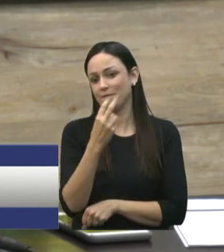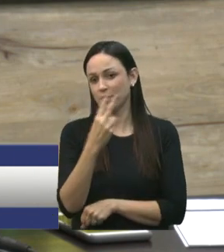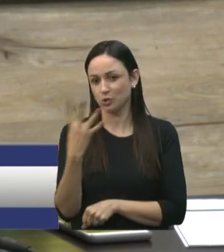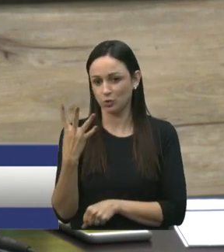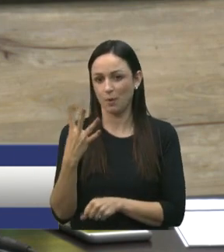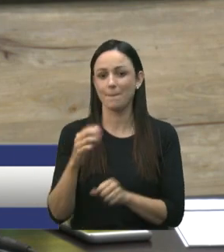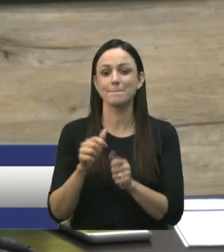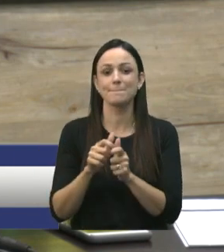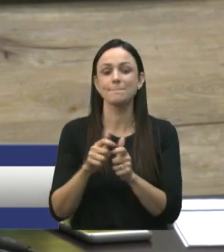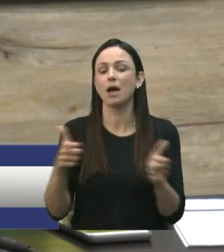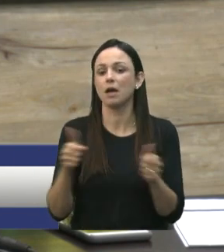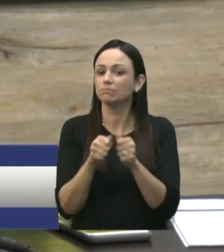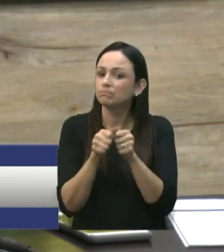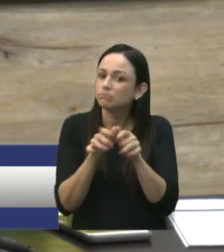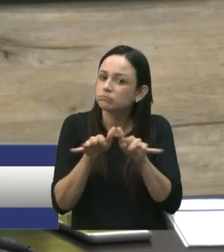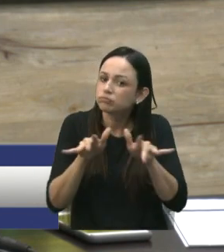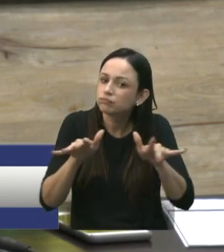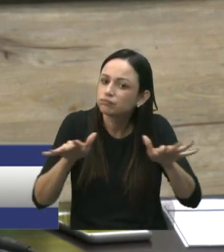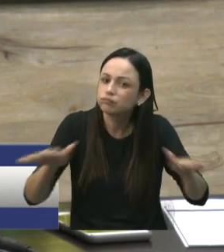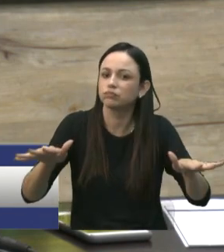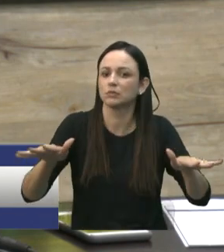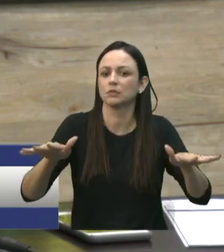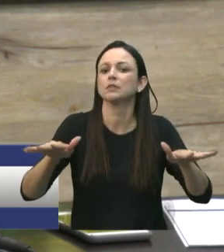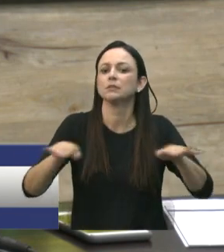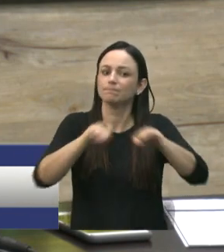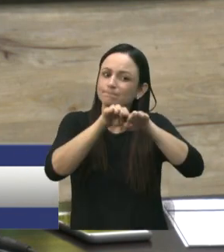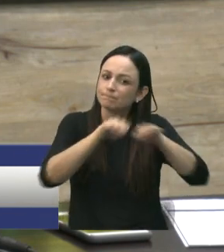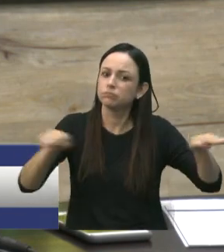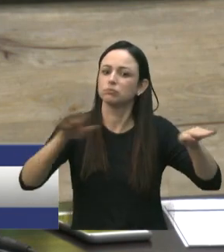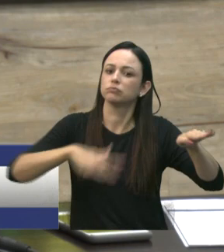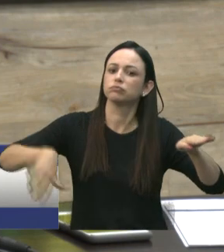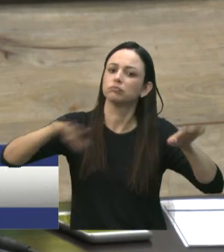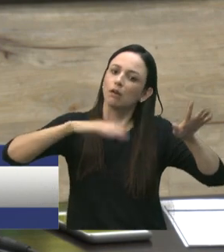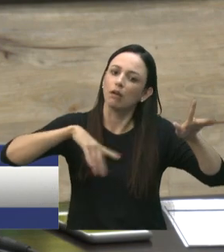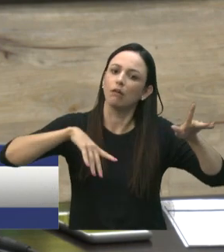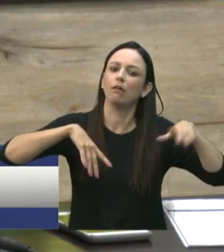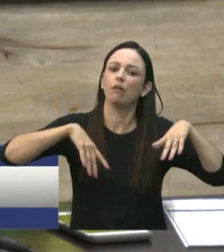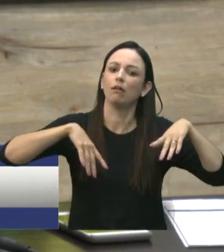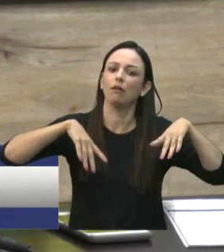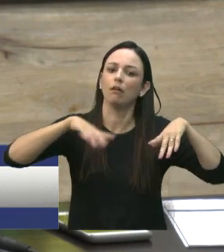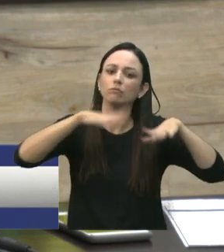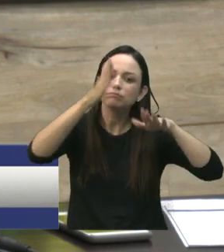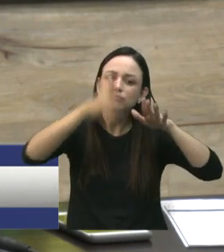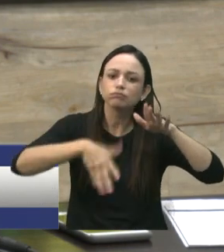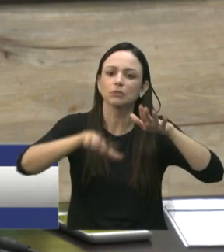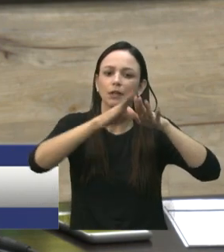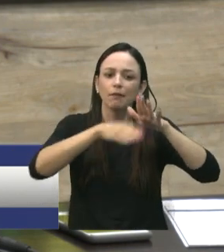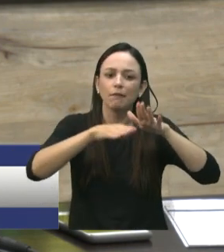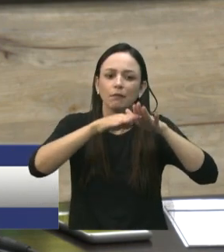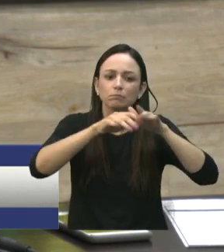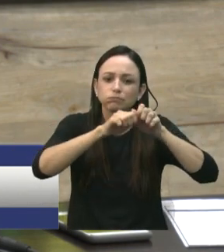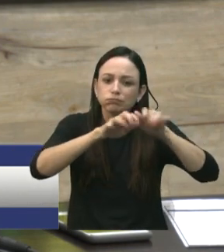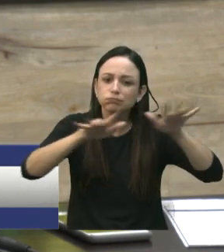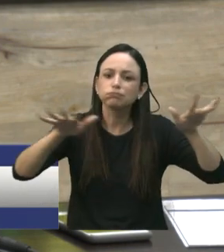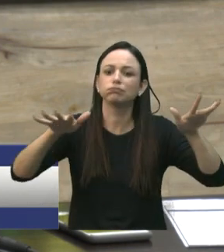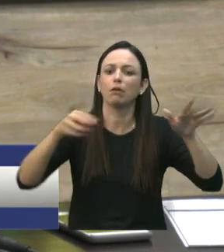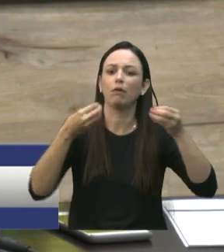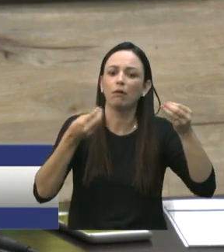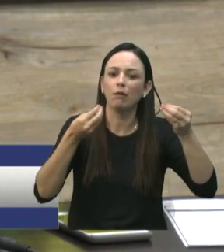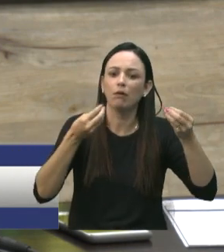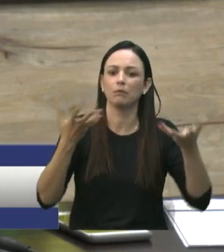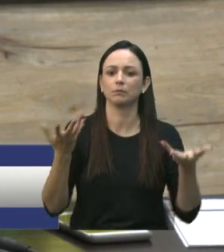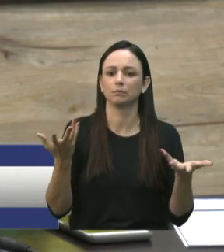mais ampla, chegando mais de forma verticalizada às pontas, às necessidades das cidades. Não sabemos